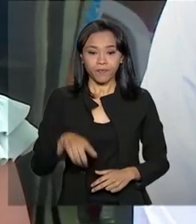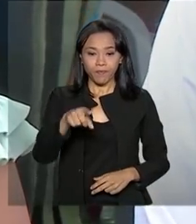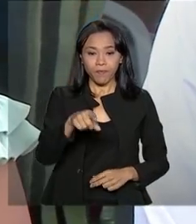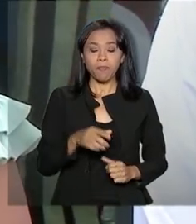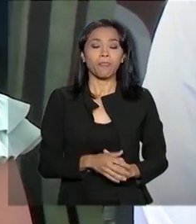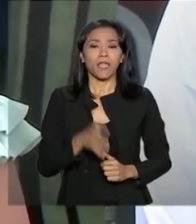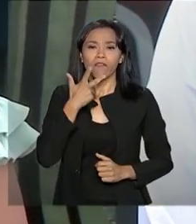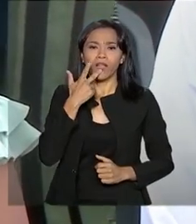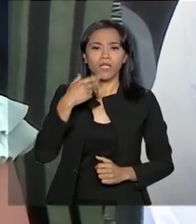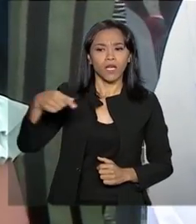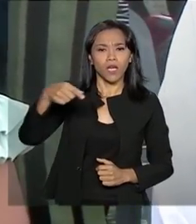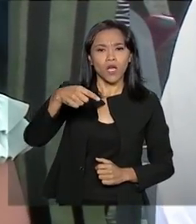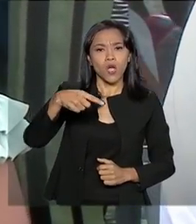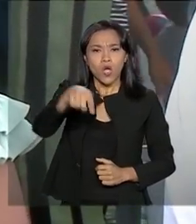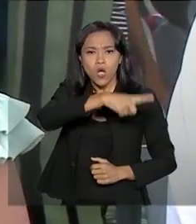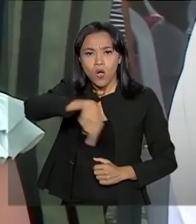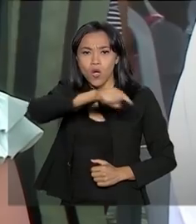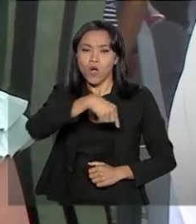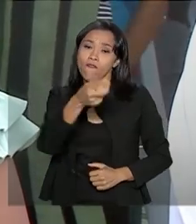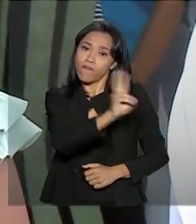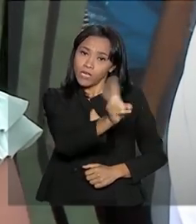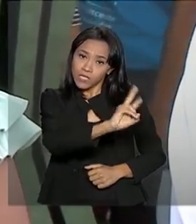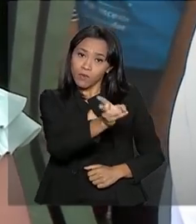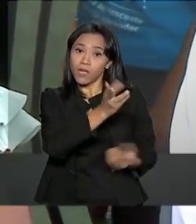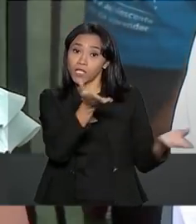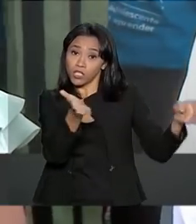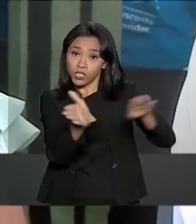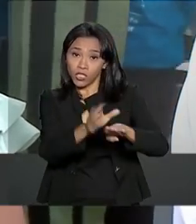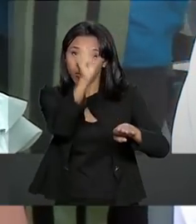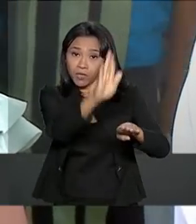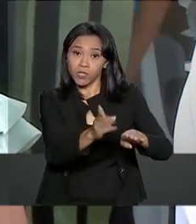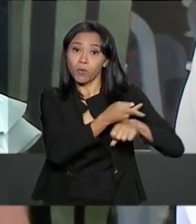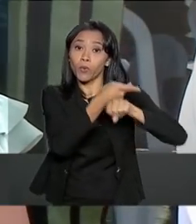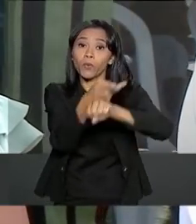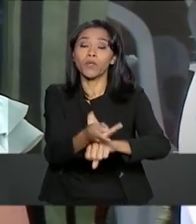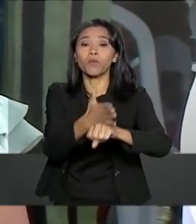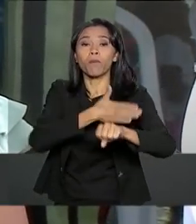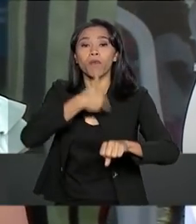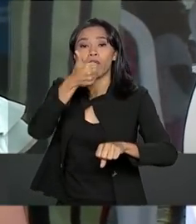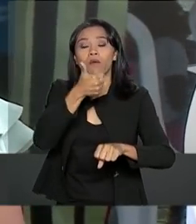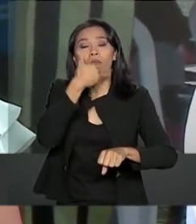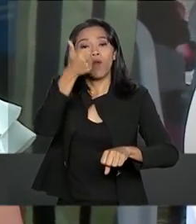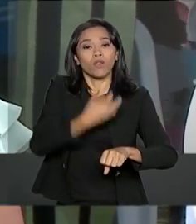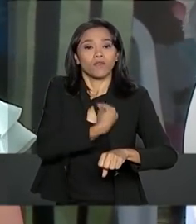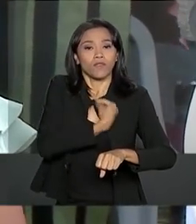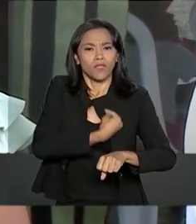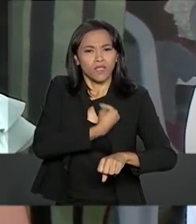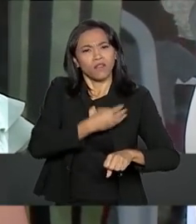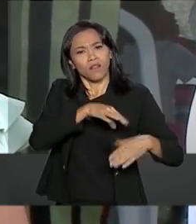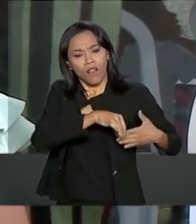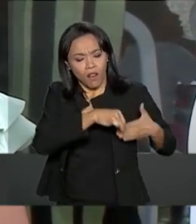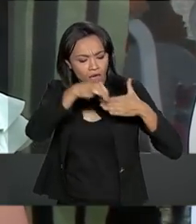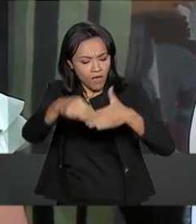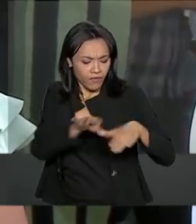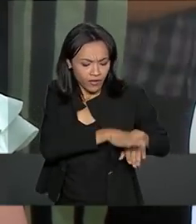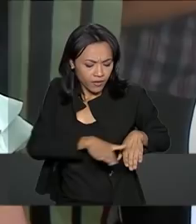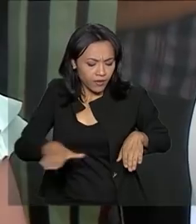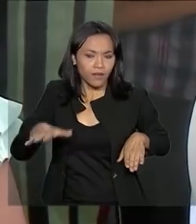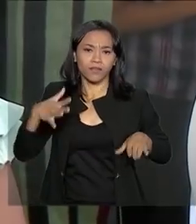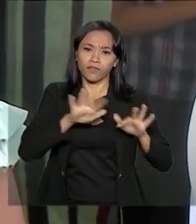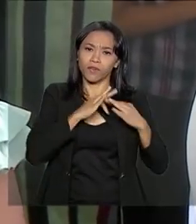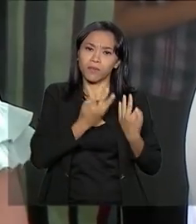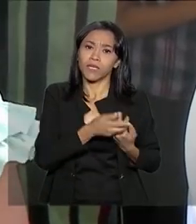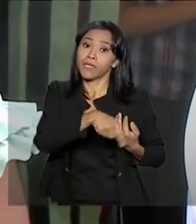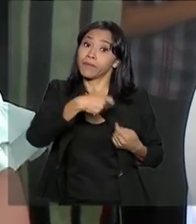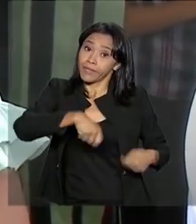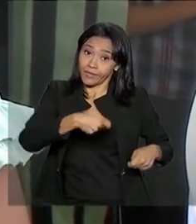Entre os venezuelanos que chegam no Brasil em busca de uma vida melhor, muitos trazem suas famílias com crianças pequenas que precisam de acesso à